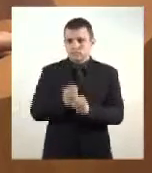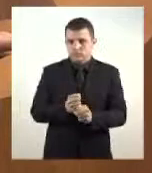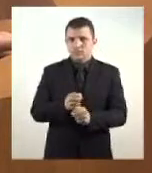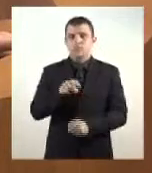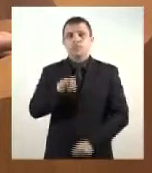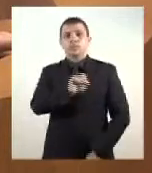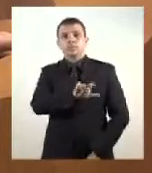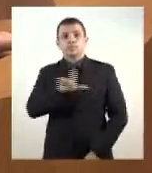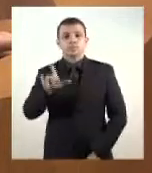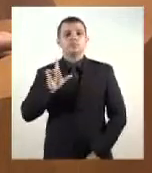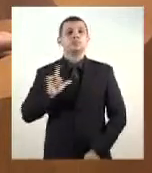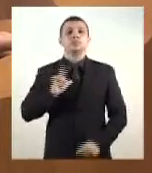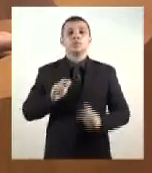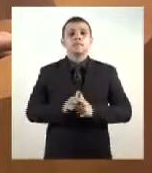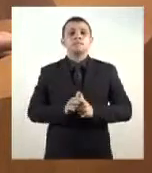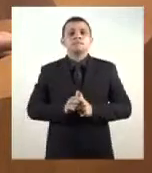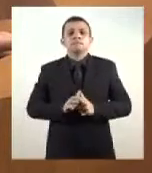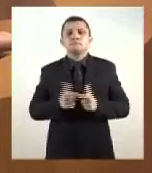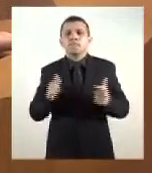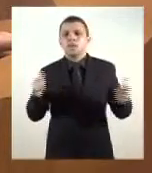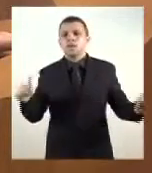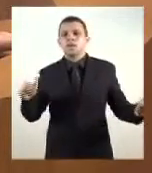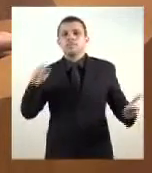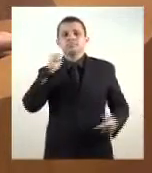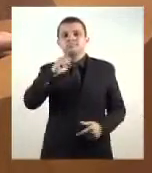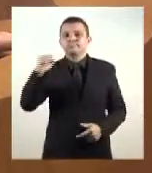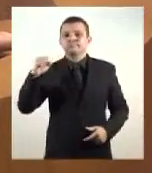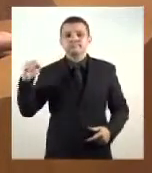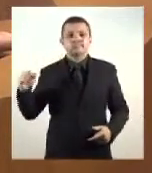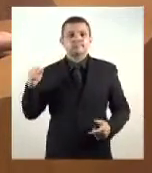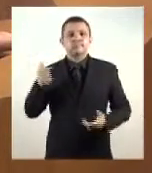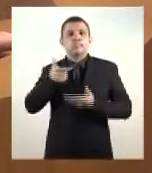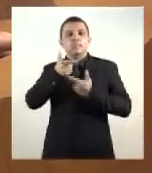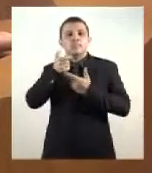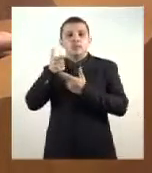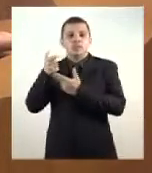Luís teve a maior alta de assassinatos à bala,